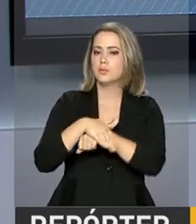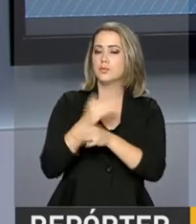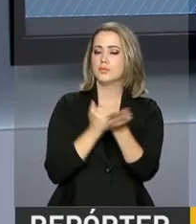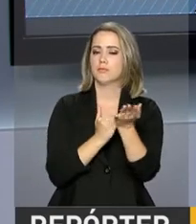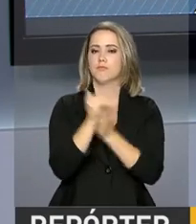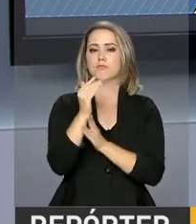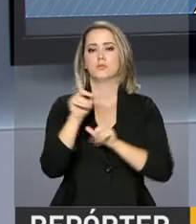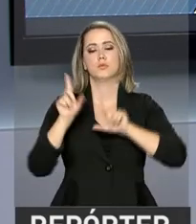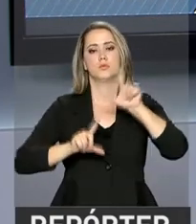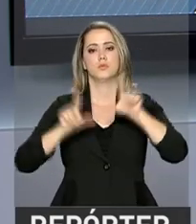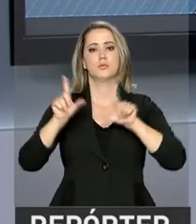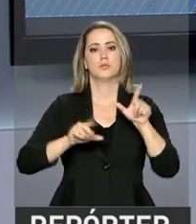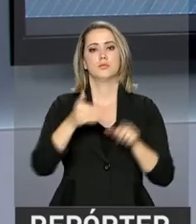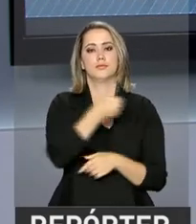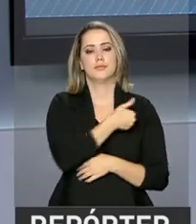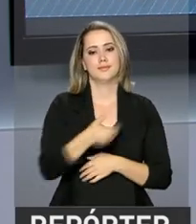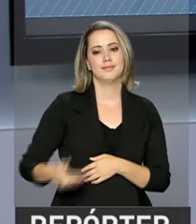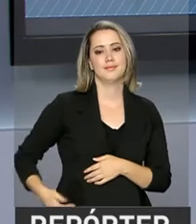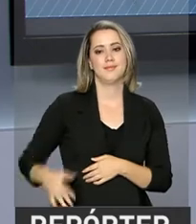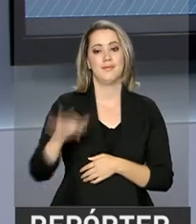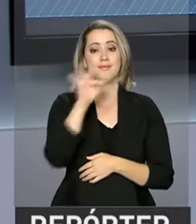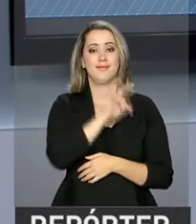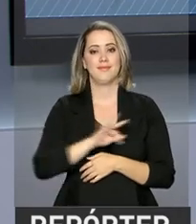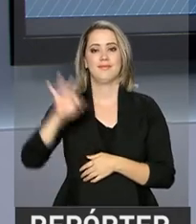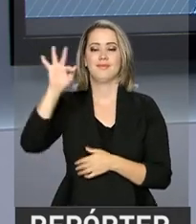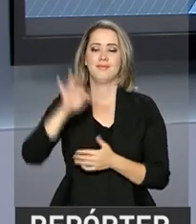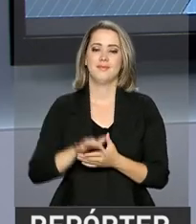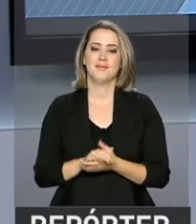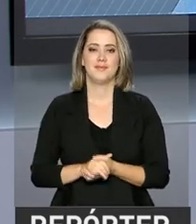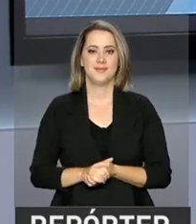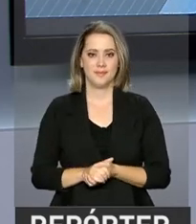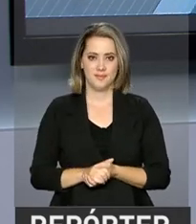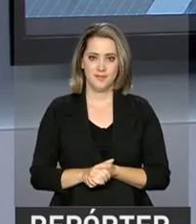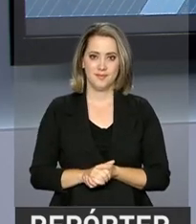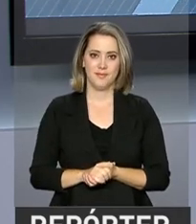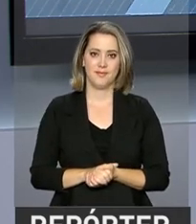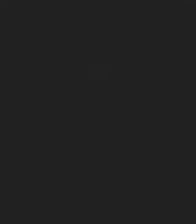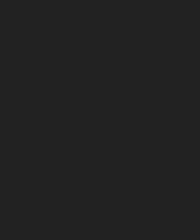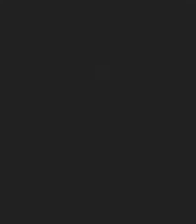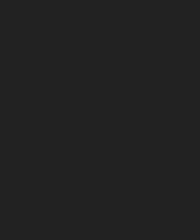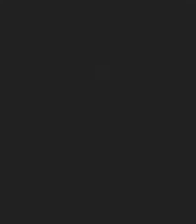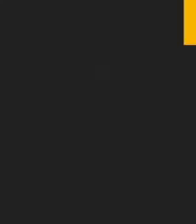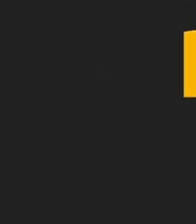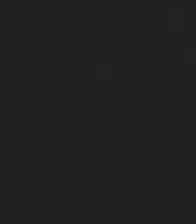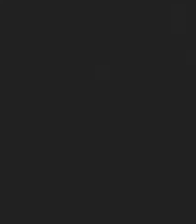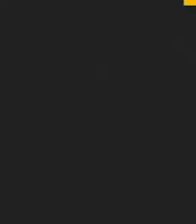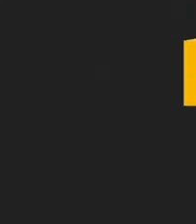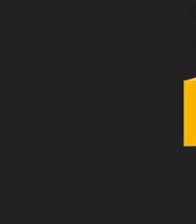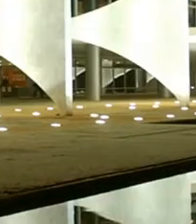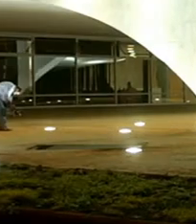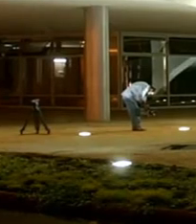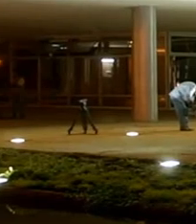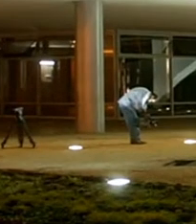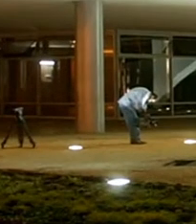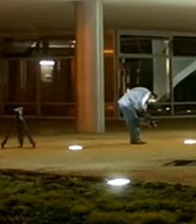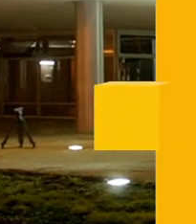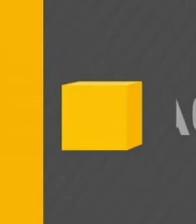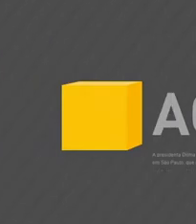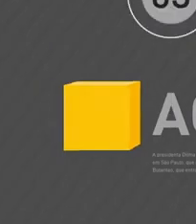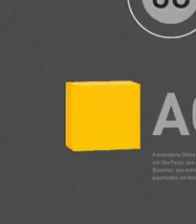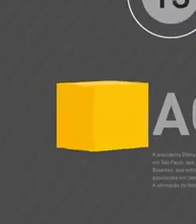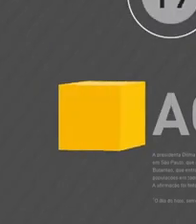noite para você e continue com a gente aqui na NBR, a TV do Governo Federal.